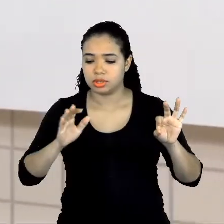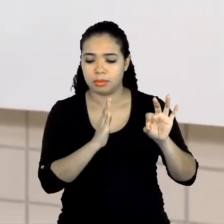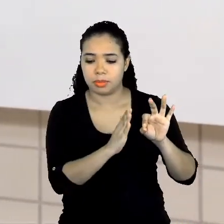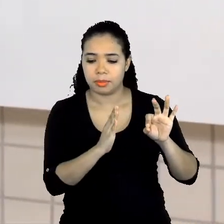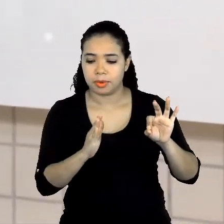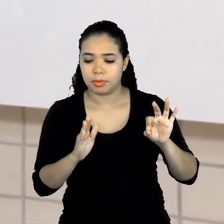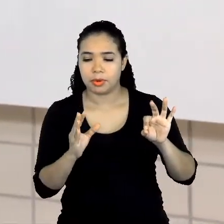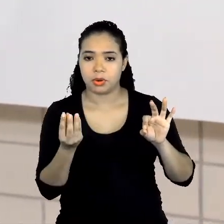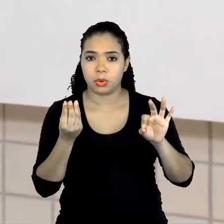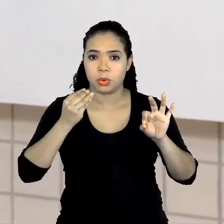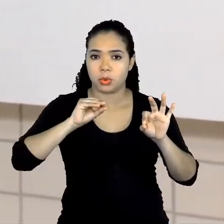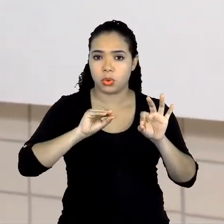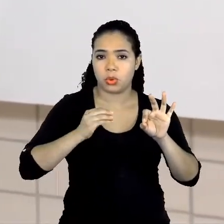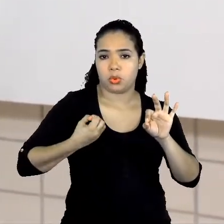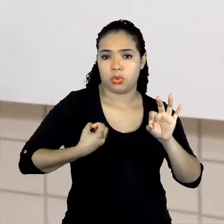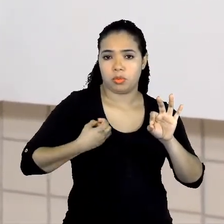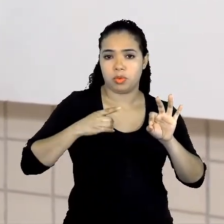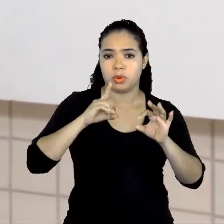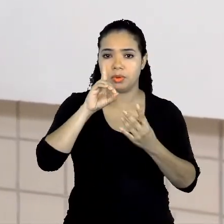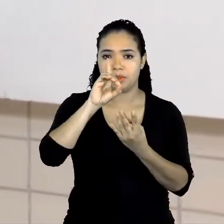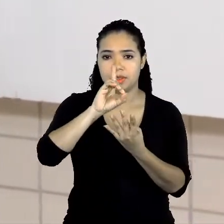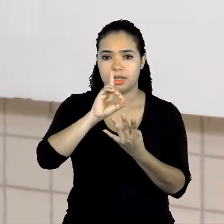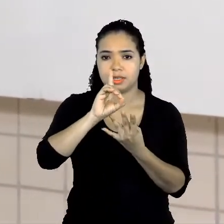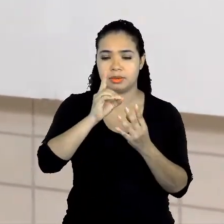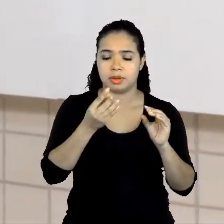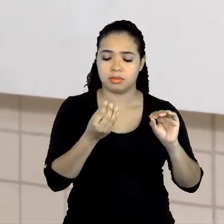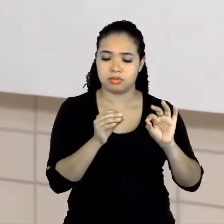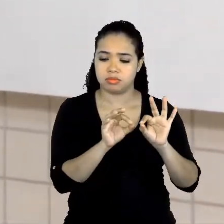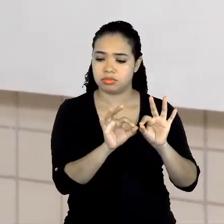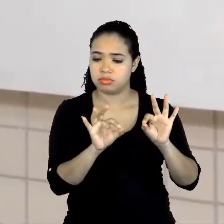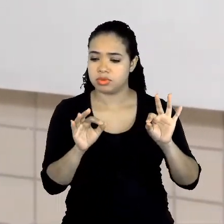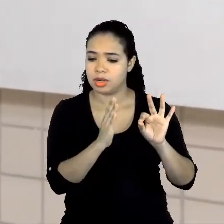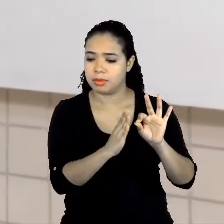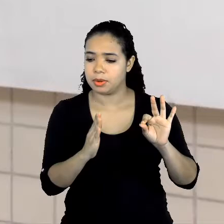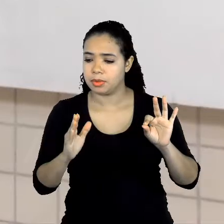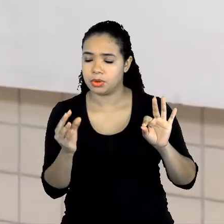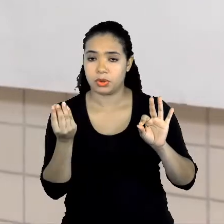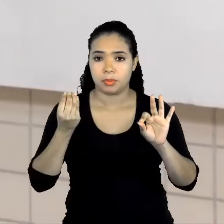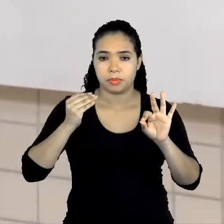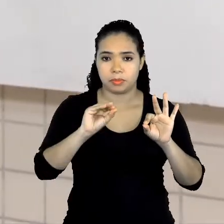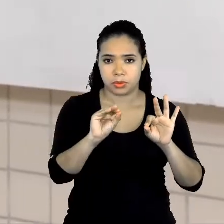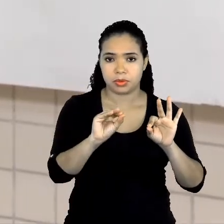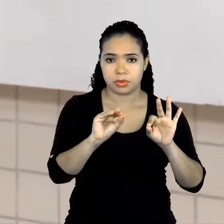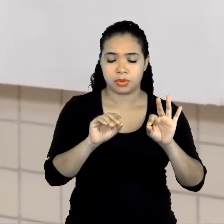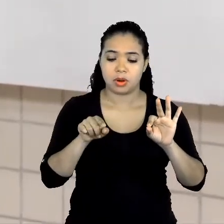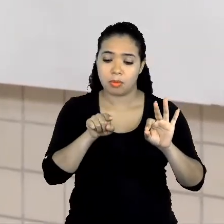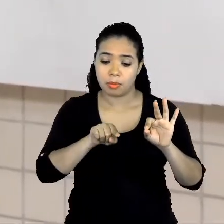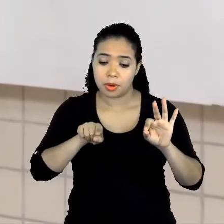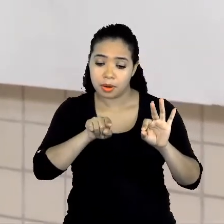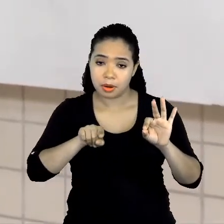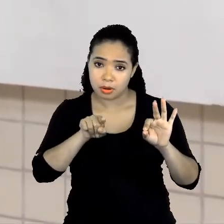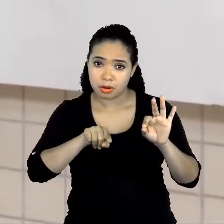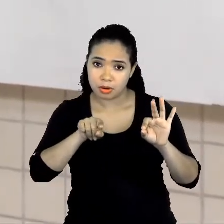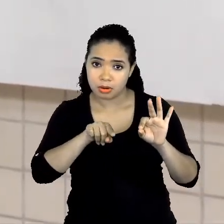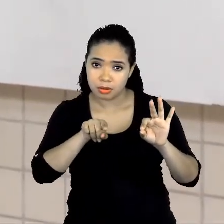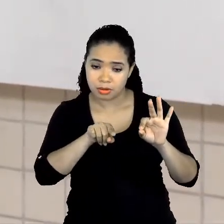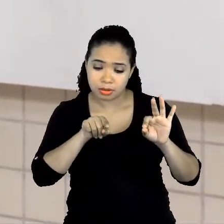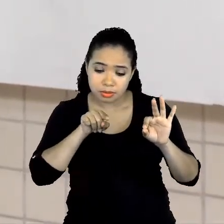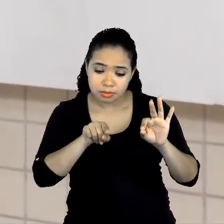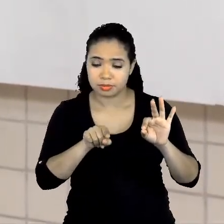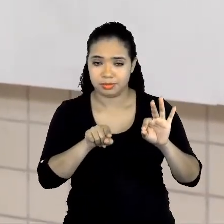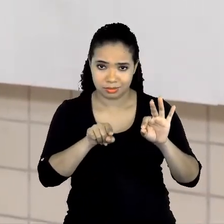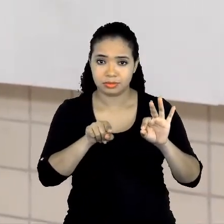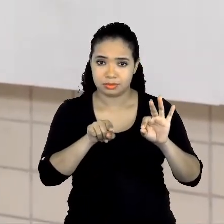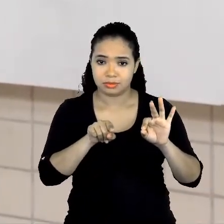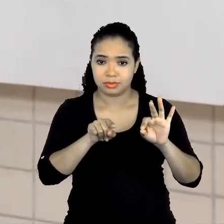decimal, que no primeiro momentinho da nossa aula, foi isso que nós vimos, colocar esse ponto, localizá-lo na reta